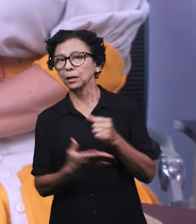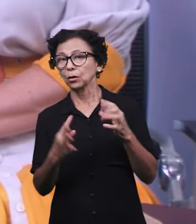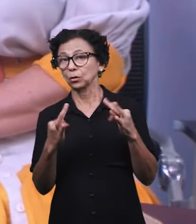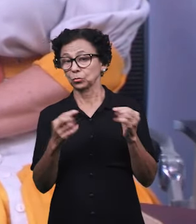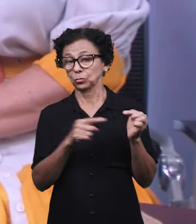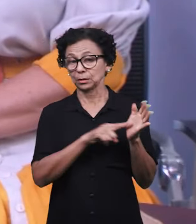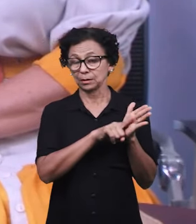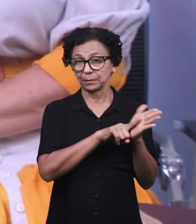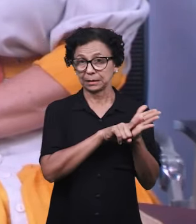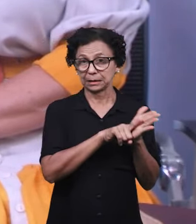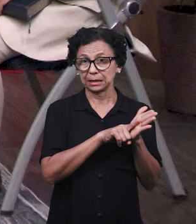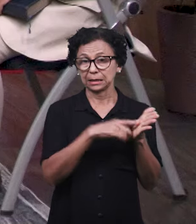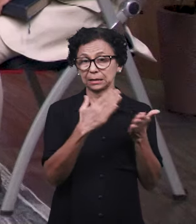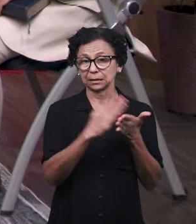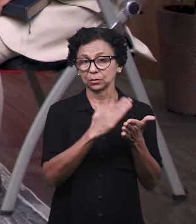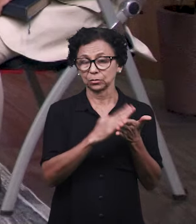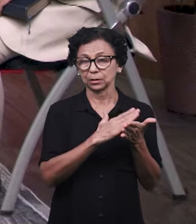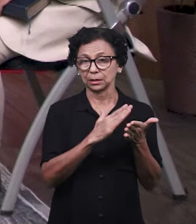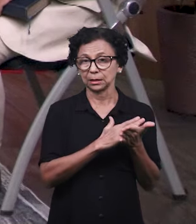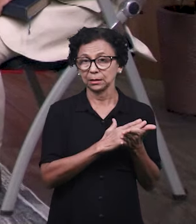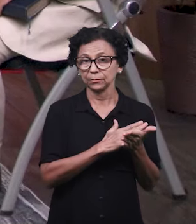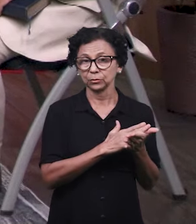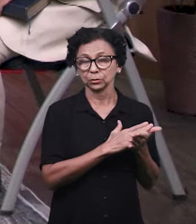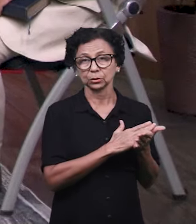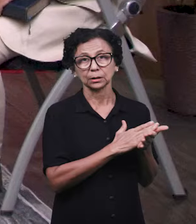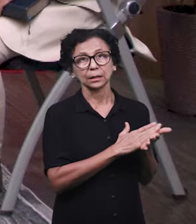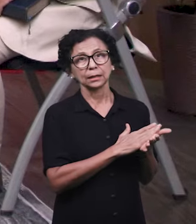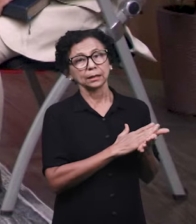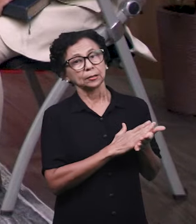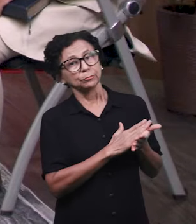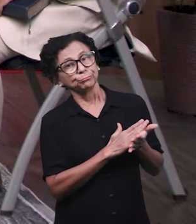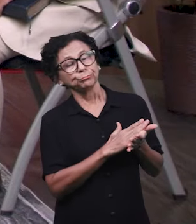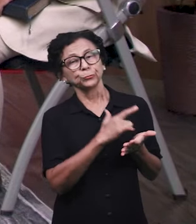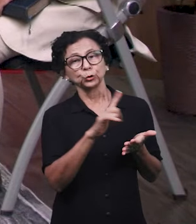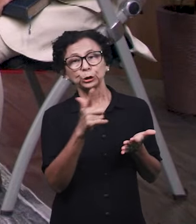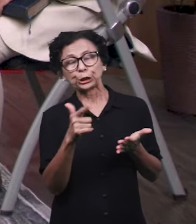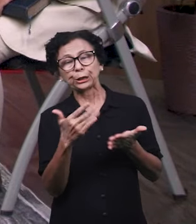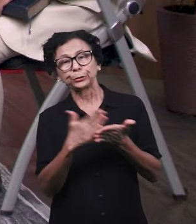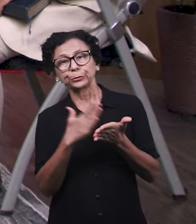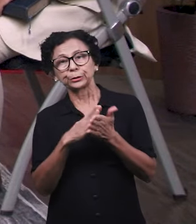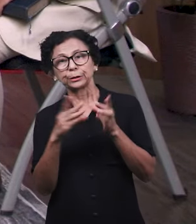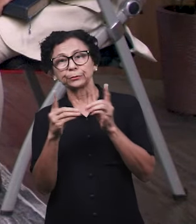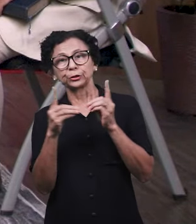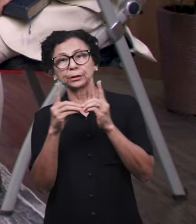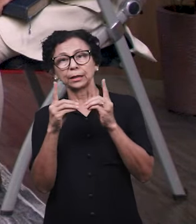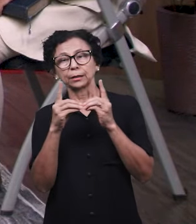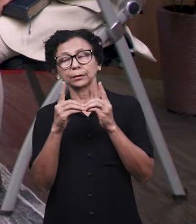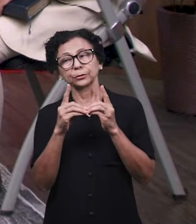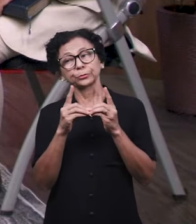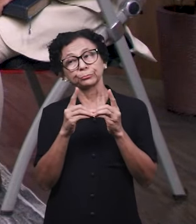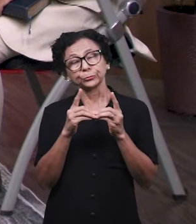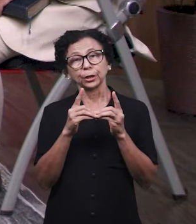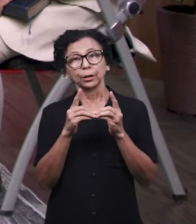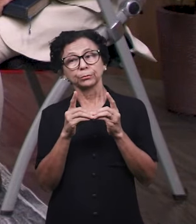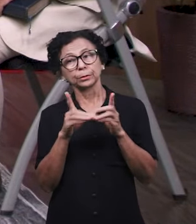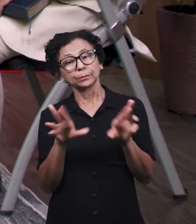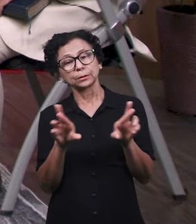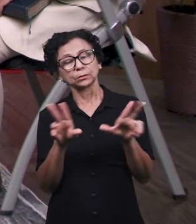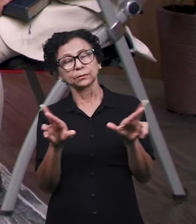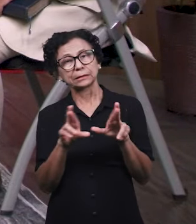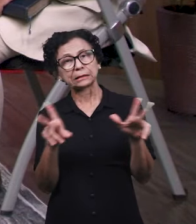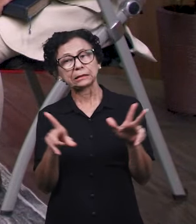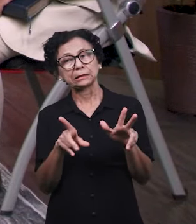tem aí uma distância desse tipo de conhecimento que hoje a ciência tem